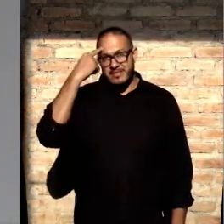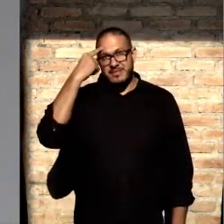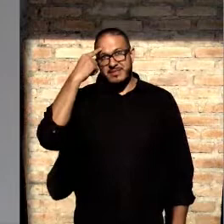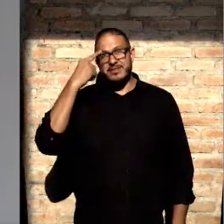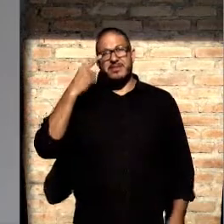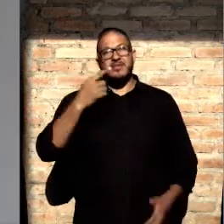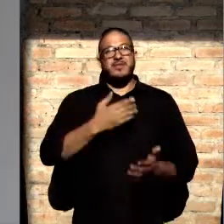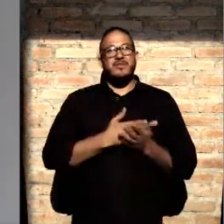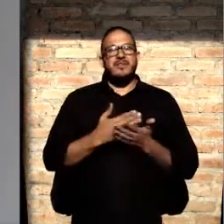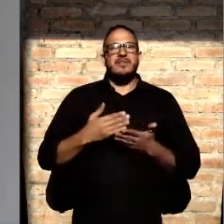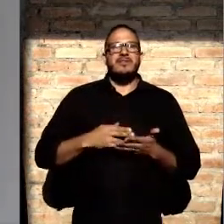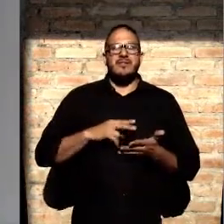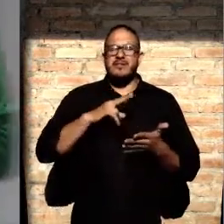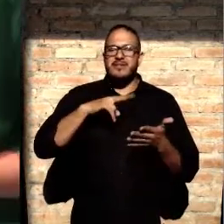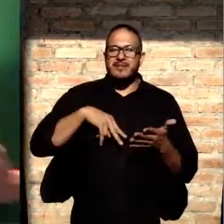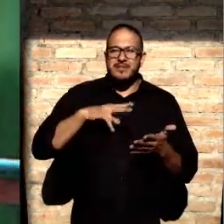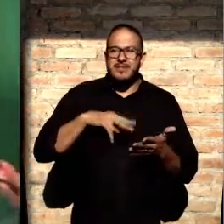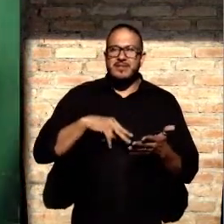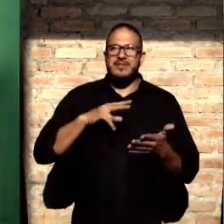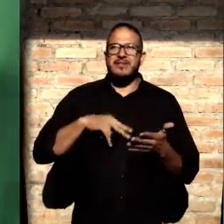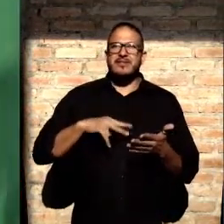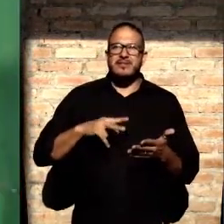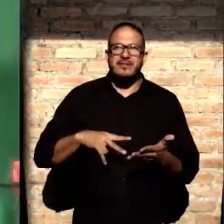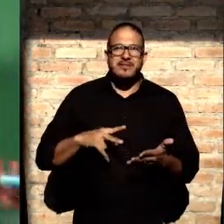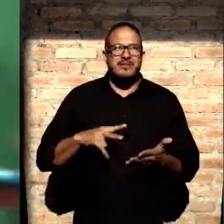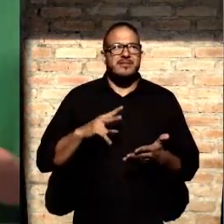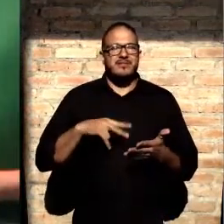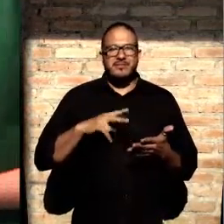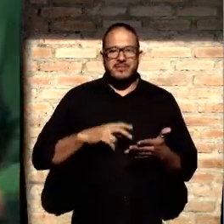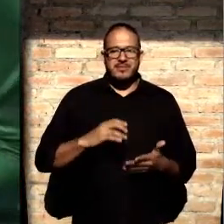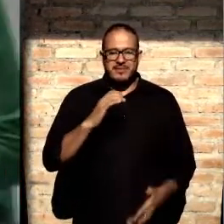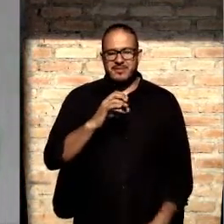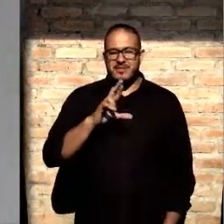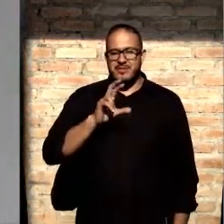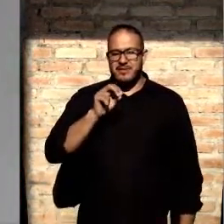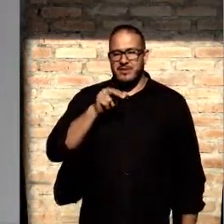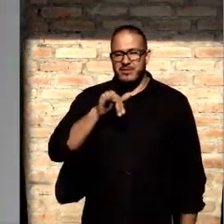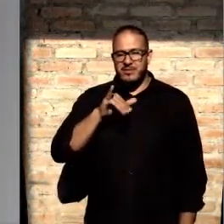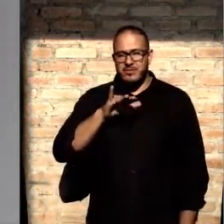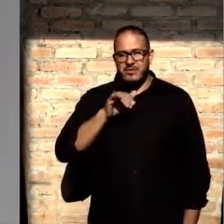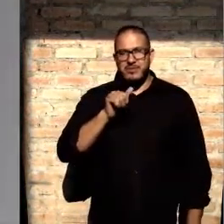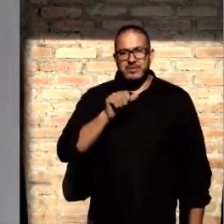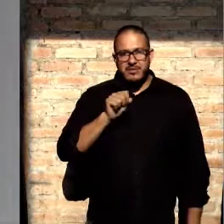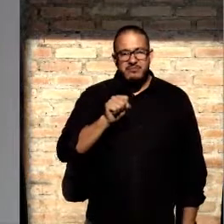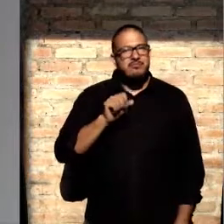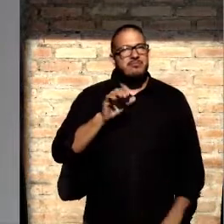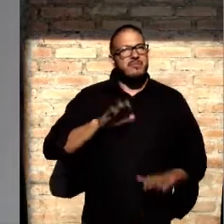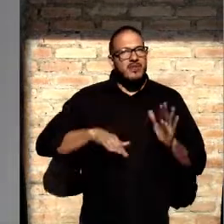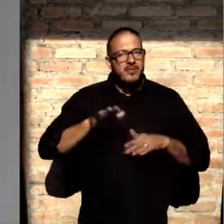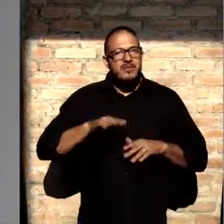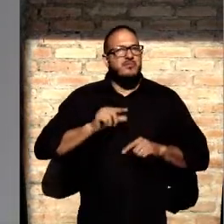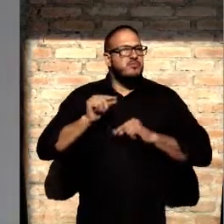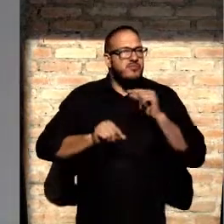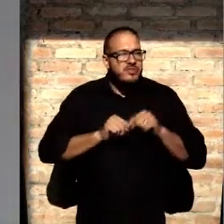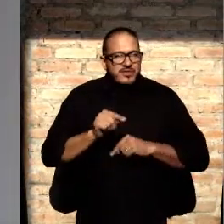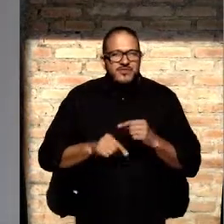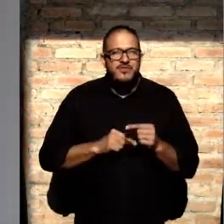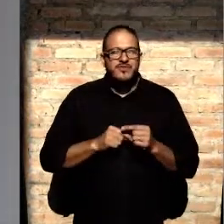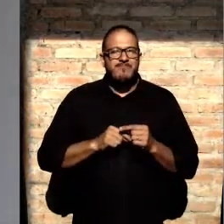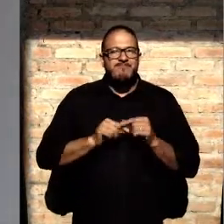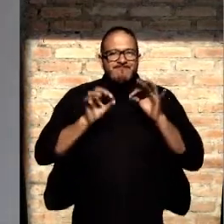lindo aqui uma uma das crônicas que talvez seja o motivo real que eu estou aqui porque